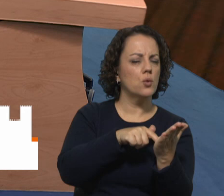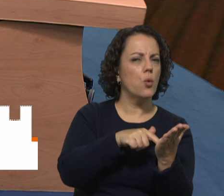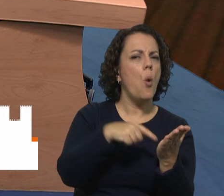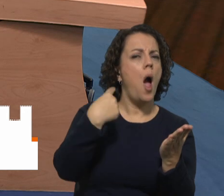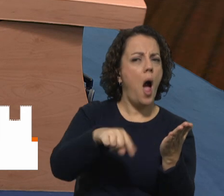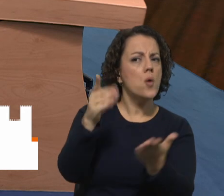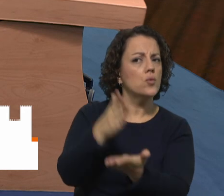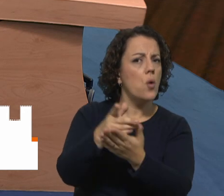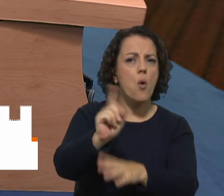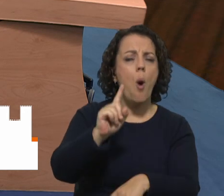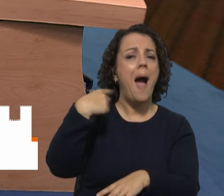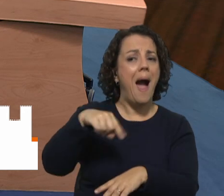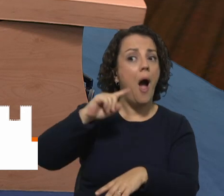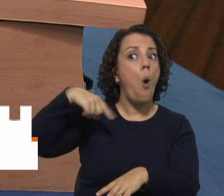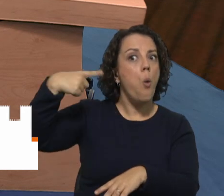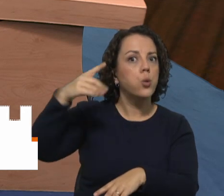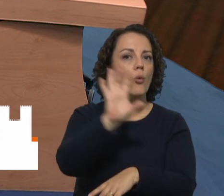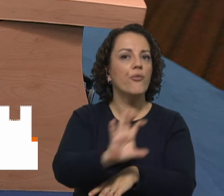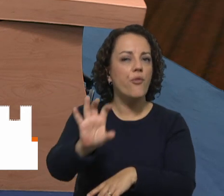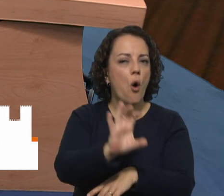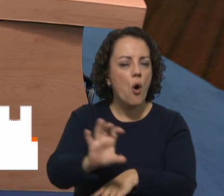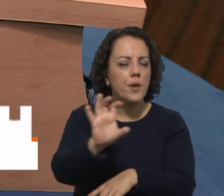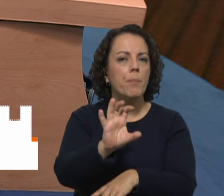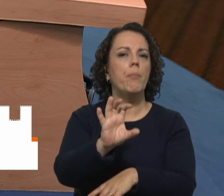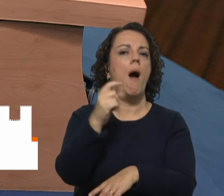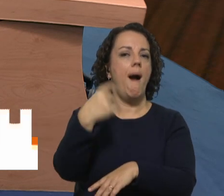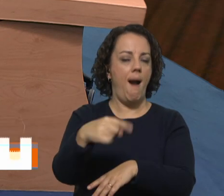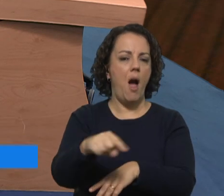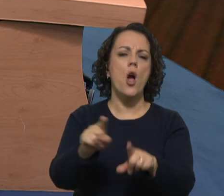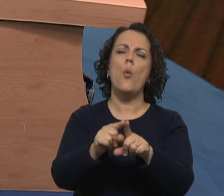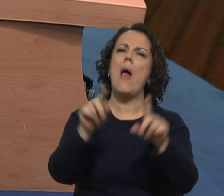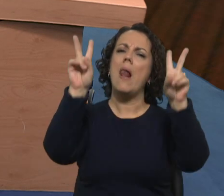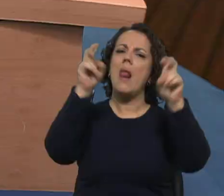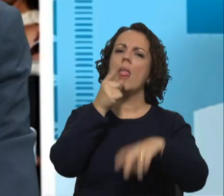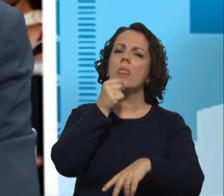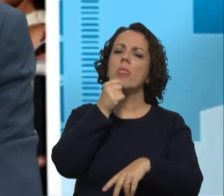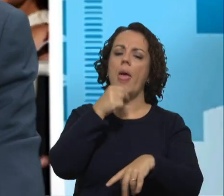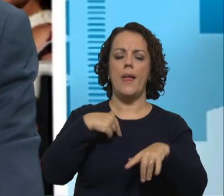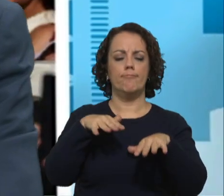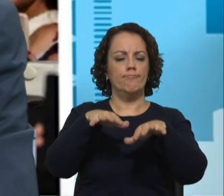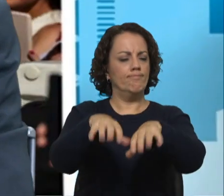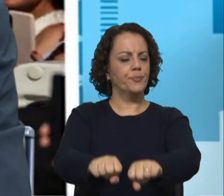vozes. Existe outra forma de pensar sobre o que significa herdar a terra, possuir a terra, não é?